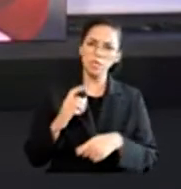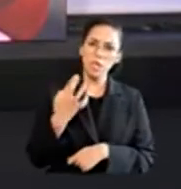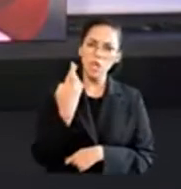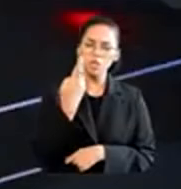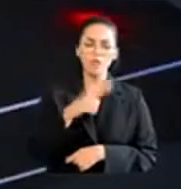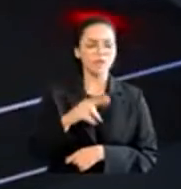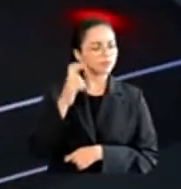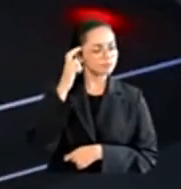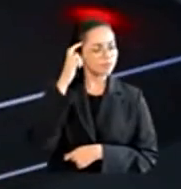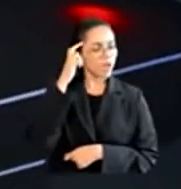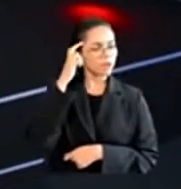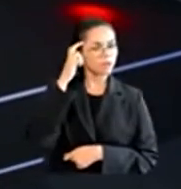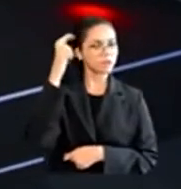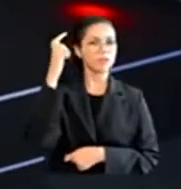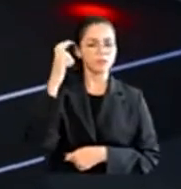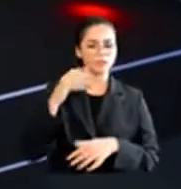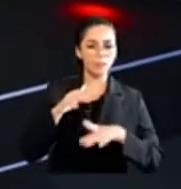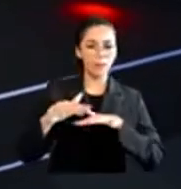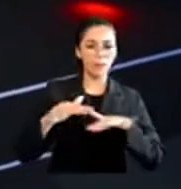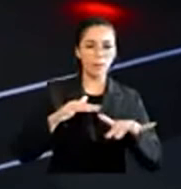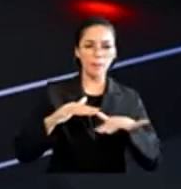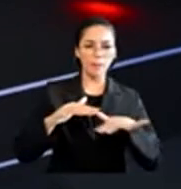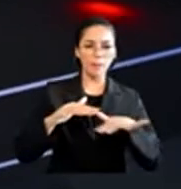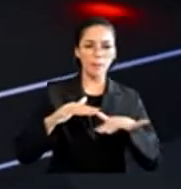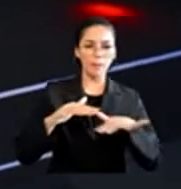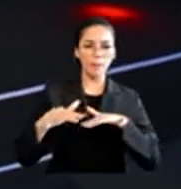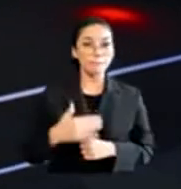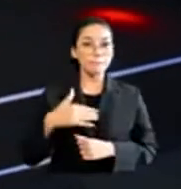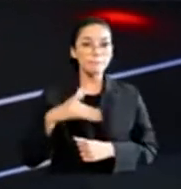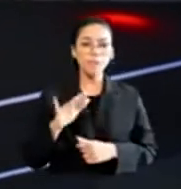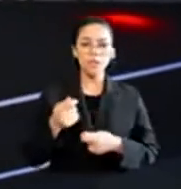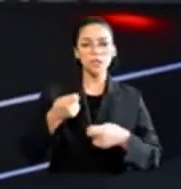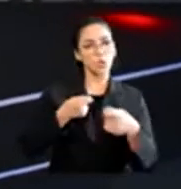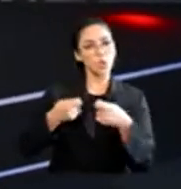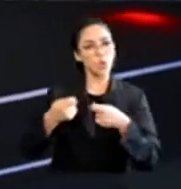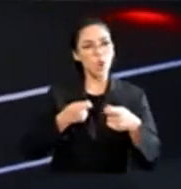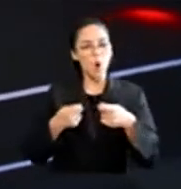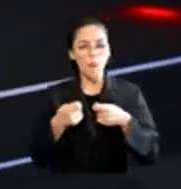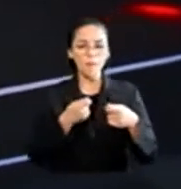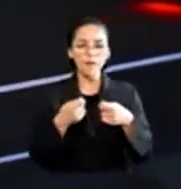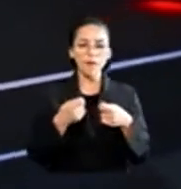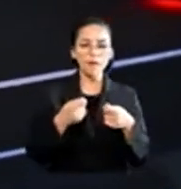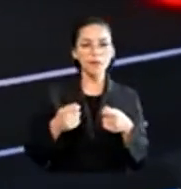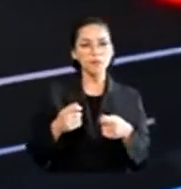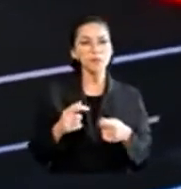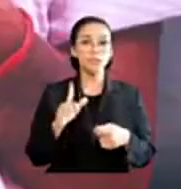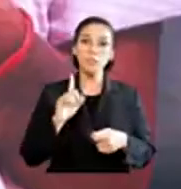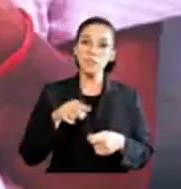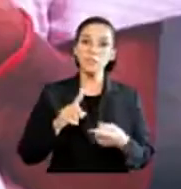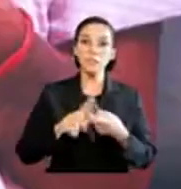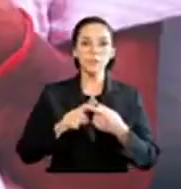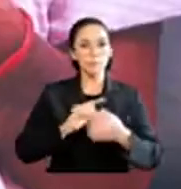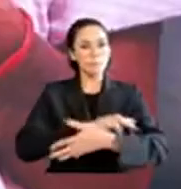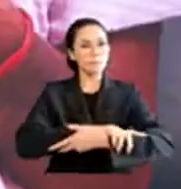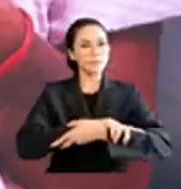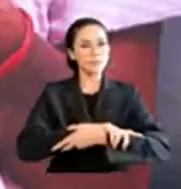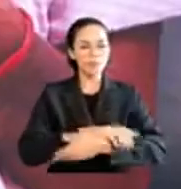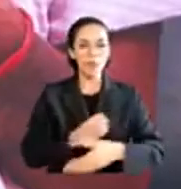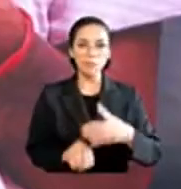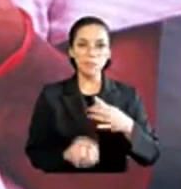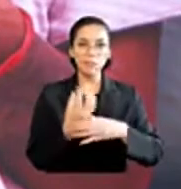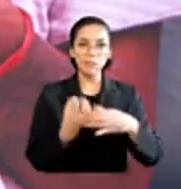mobilidade, cada vez mais econômicas e funcionais e que sejam parceiras na geração de lucro. A gente está falando